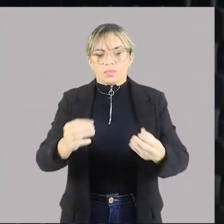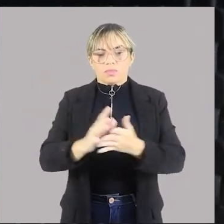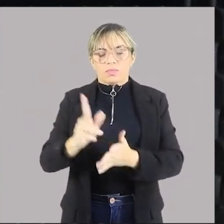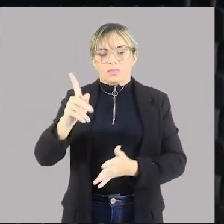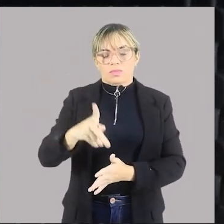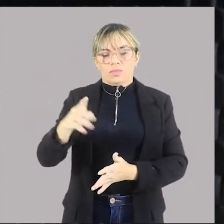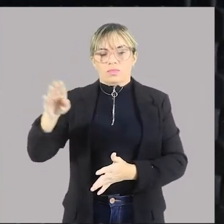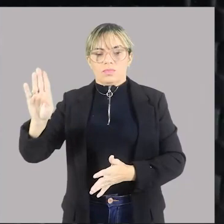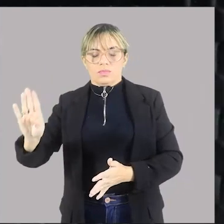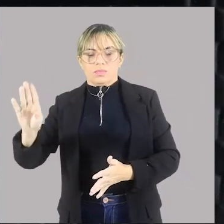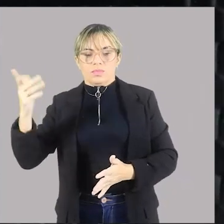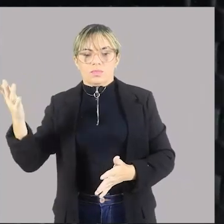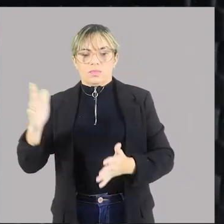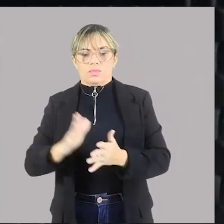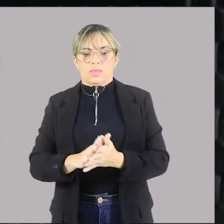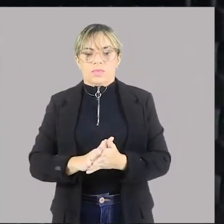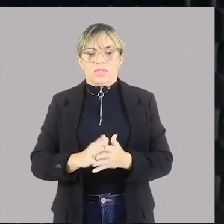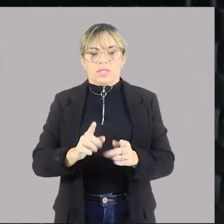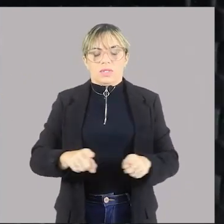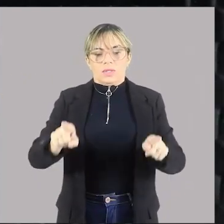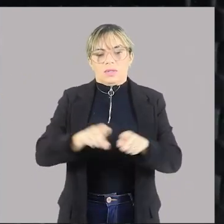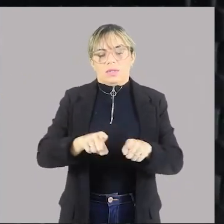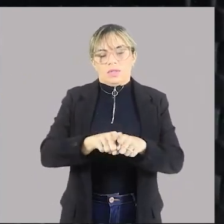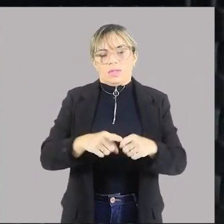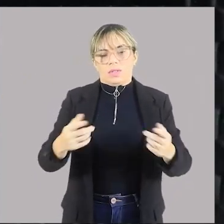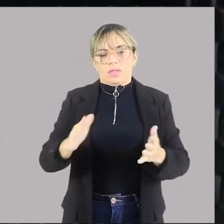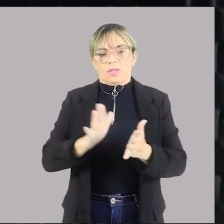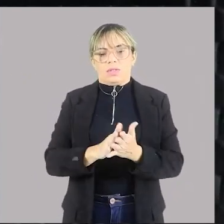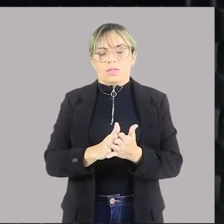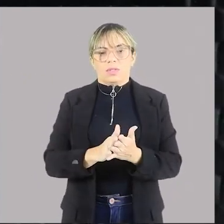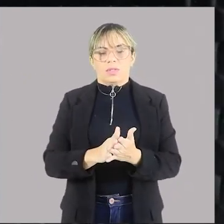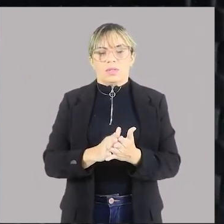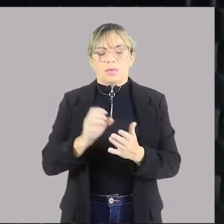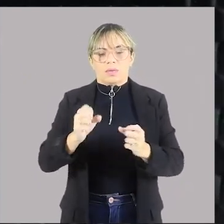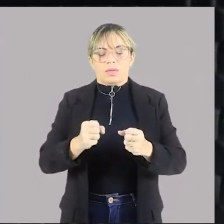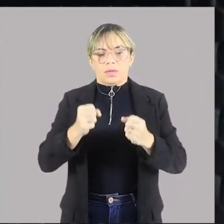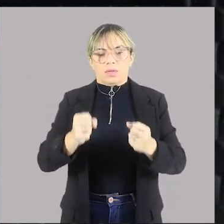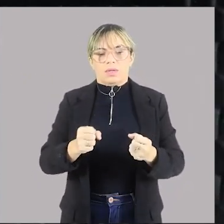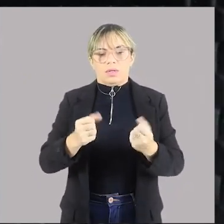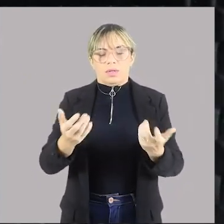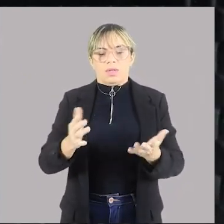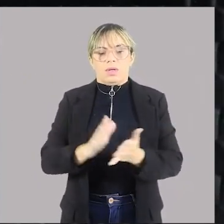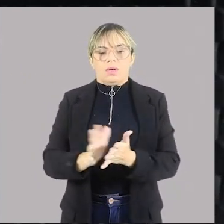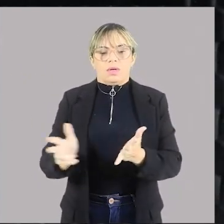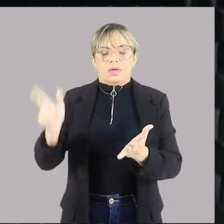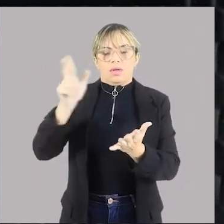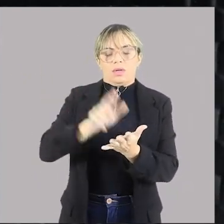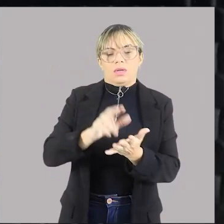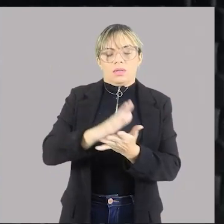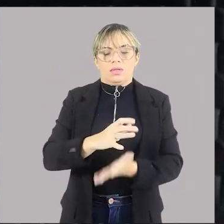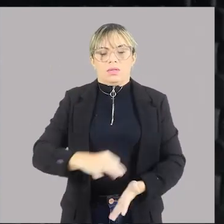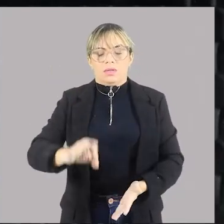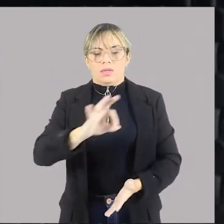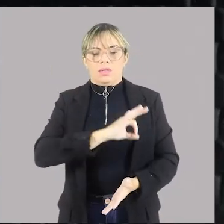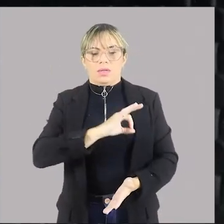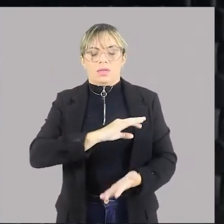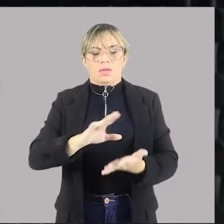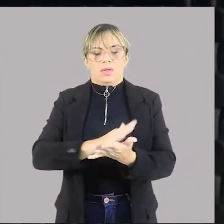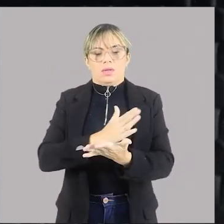administrativa tem, por exemplo, o poder regulamentar, certo? O poder de polícia e, portanto, só para trazer alguns exemplos, e, portanto,